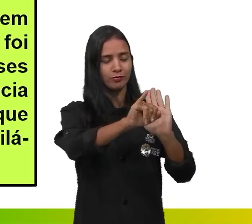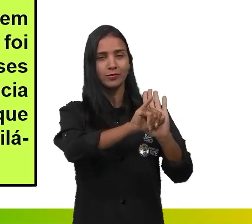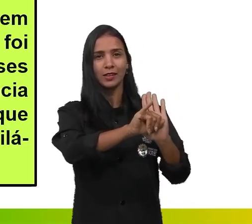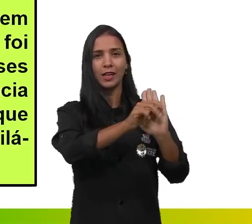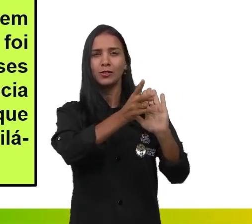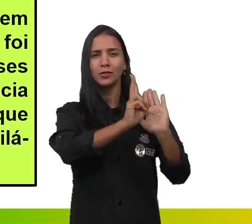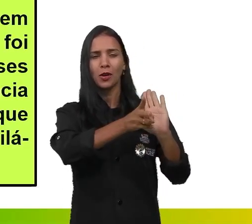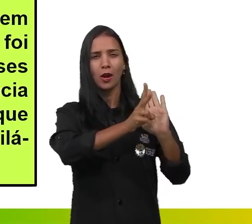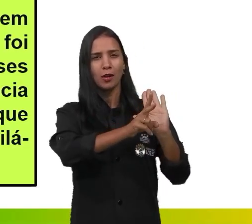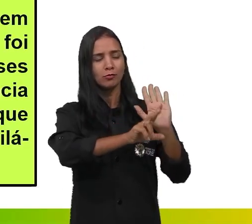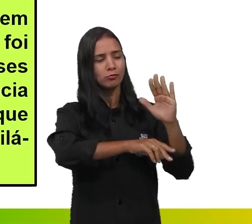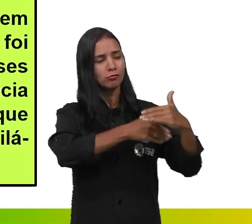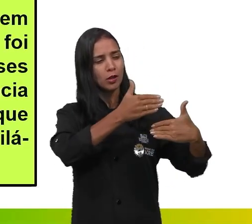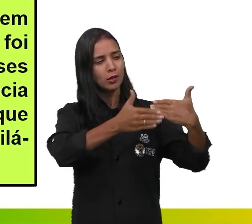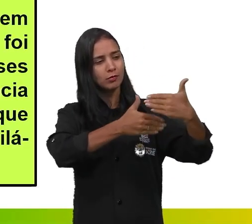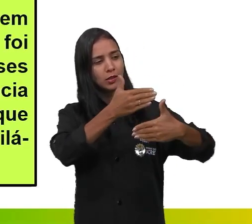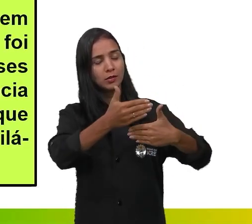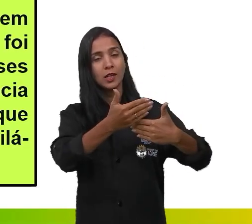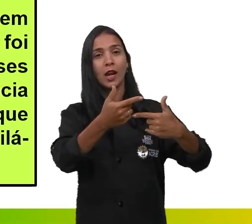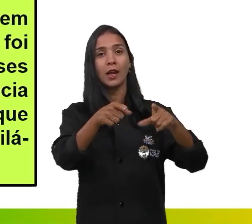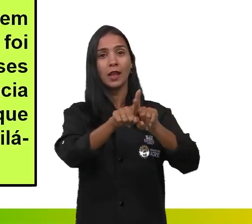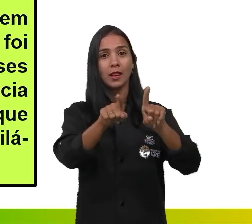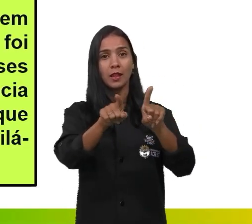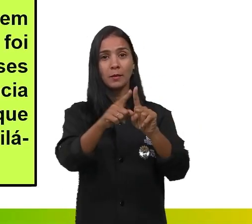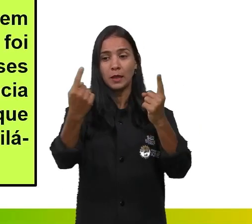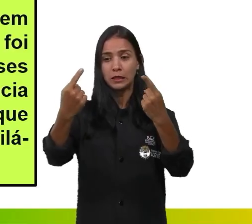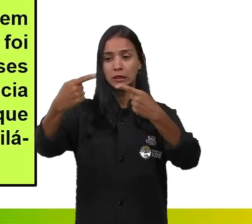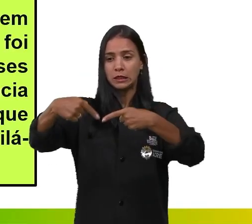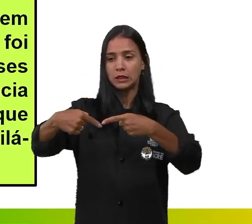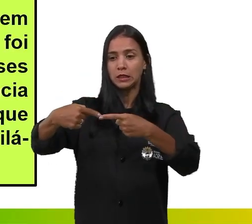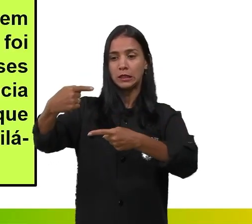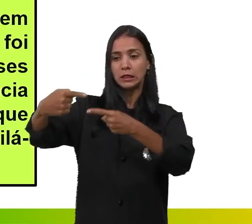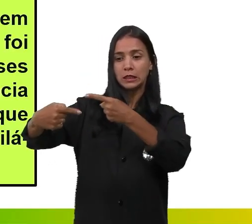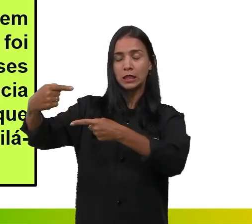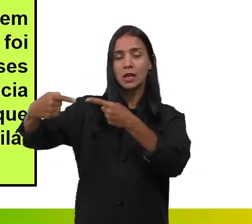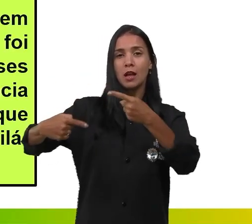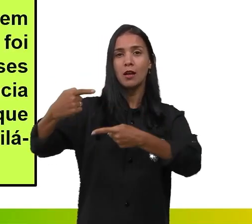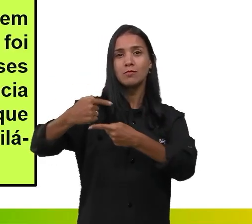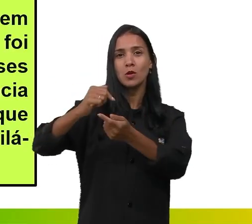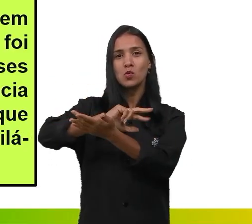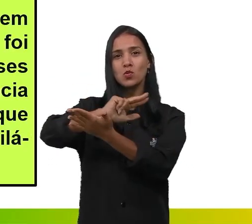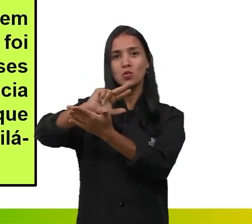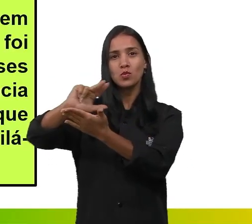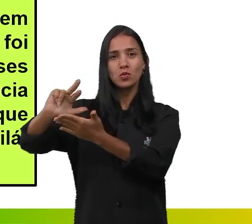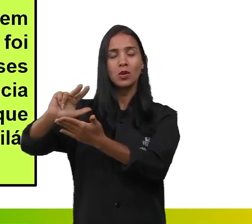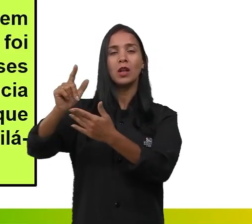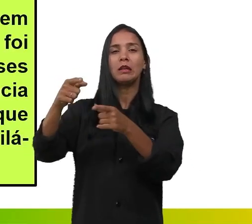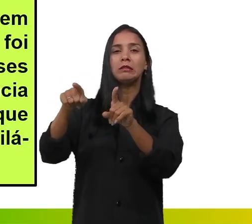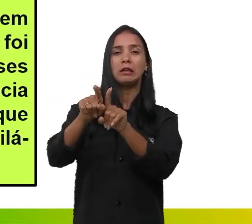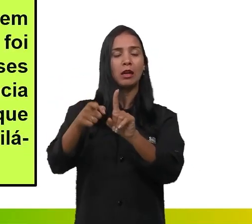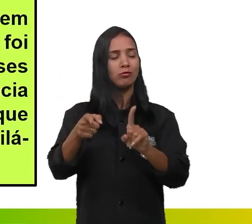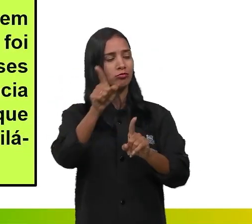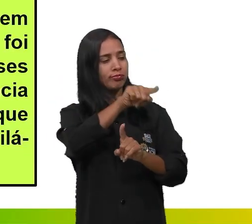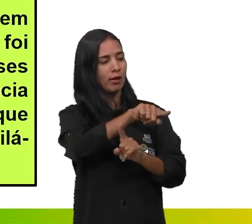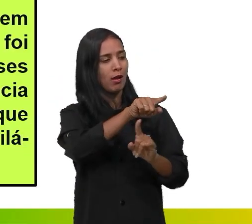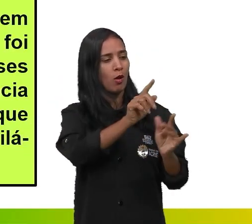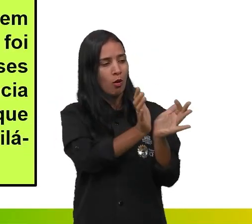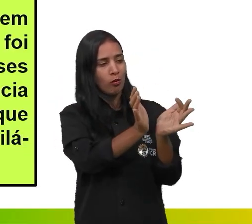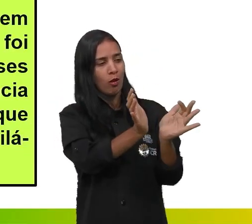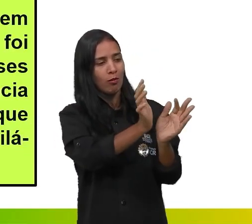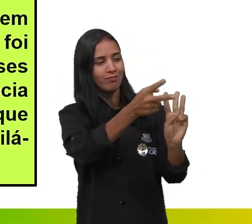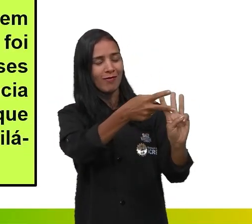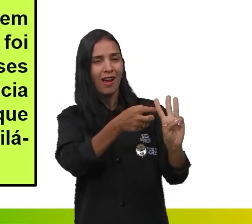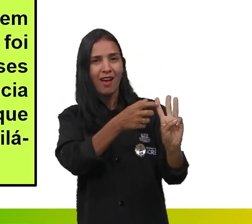em contraste com a alteridade, foi historicamente negada a esses grupos por meio